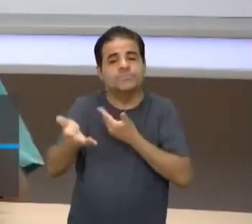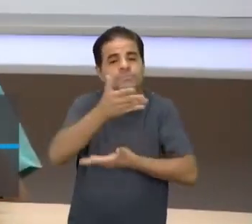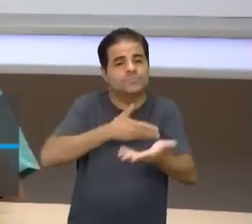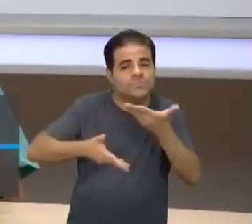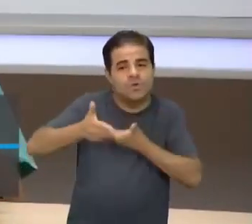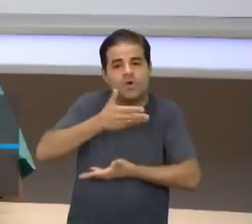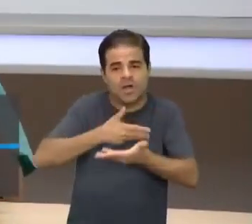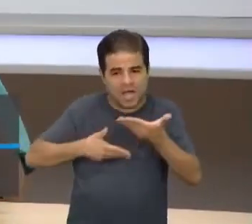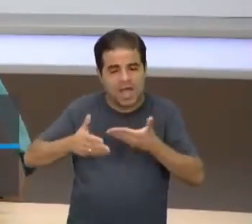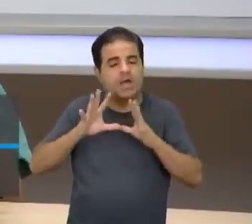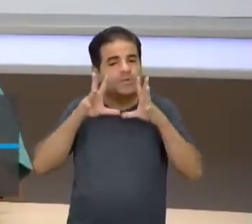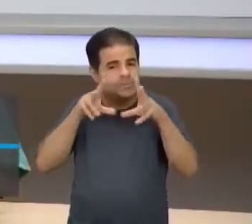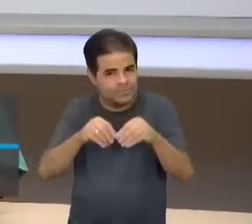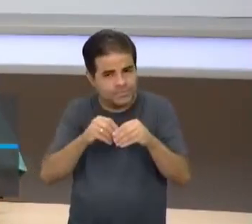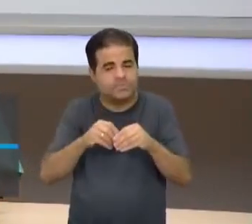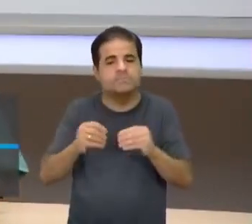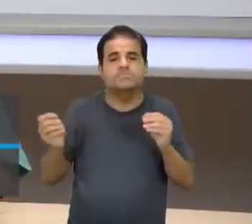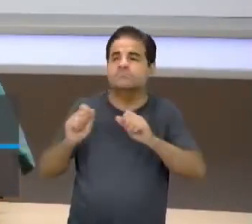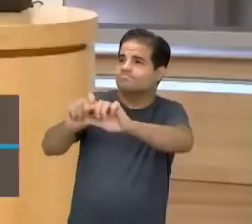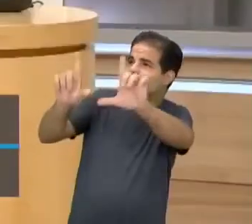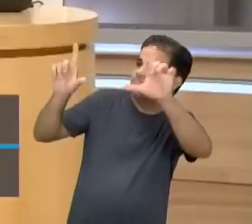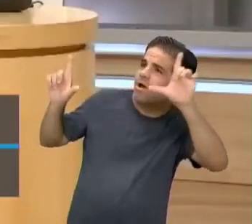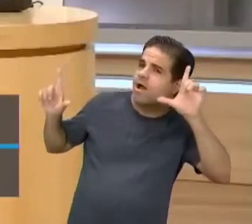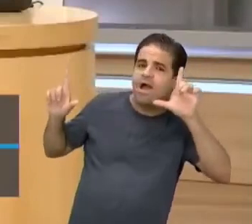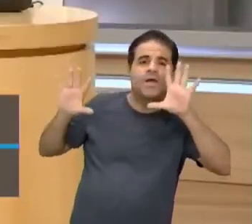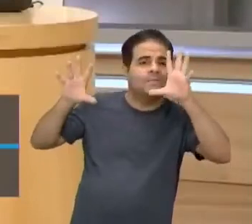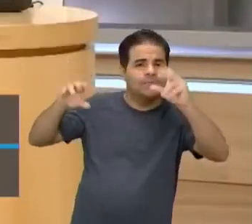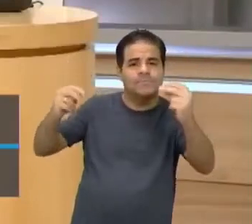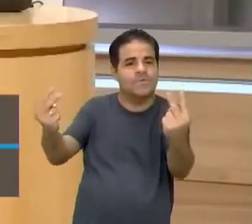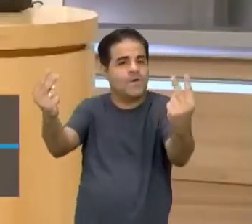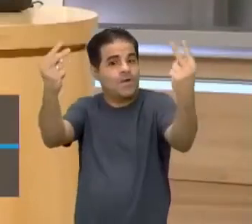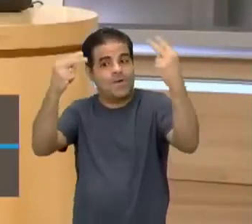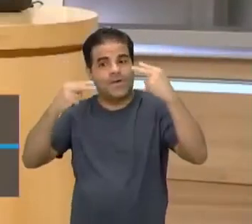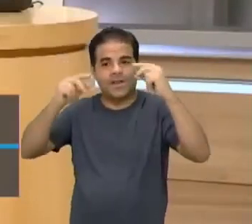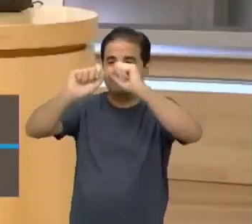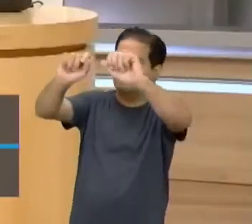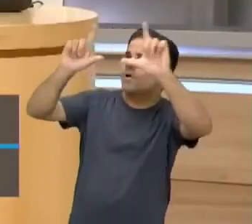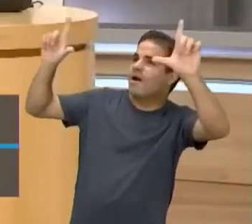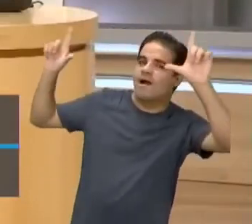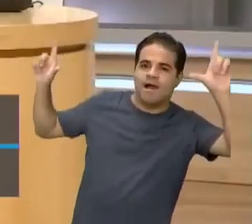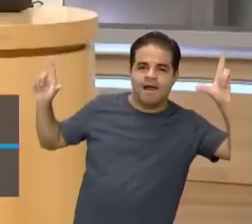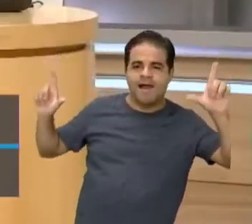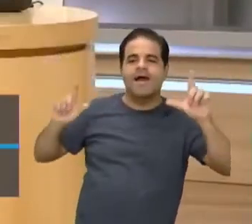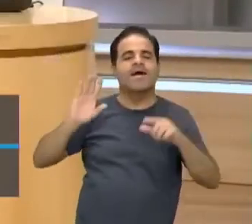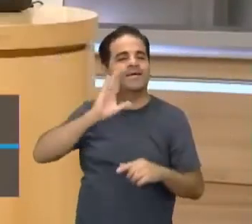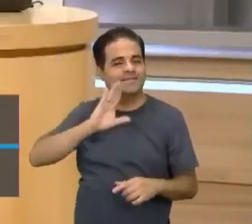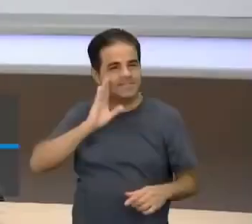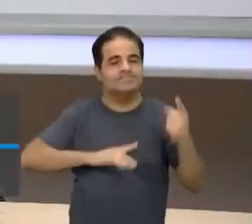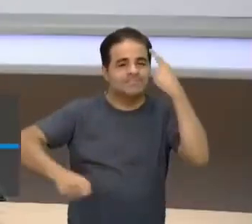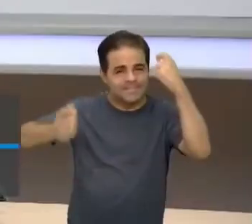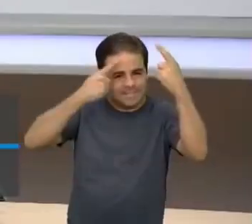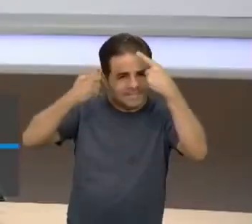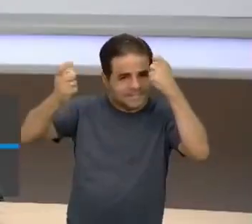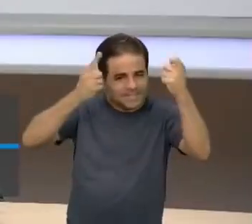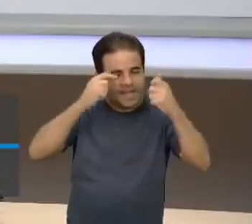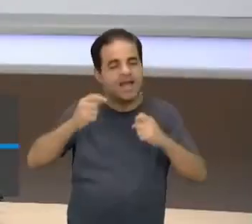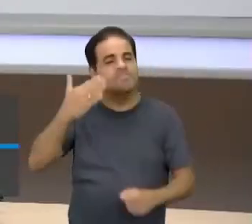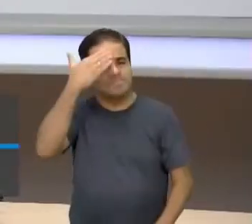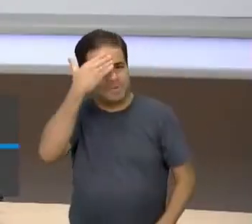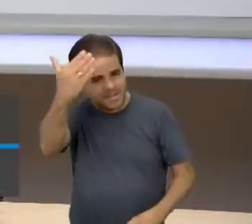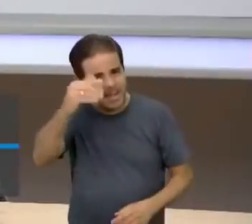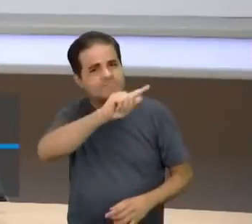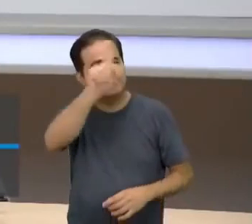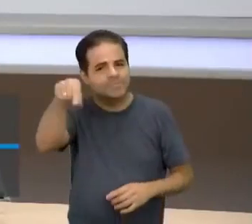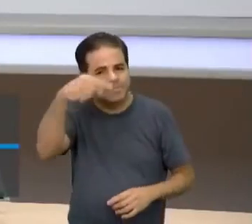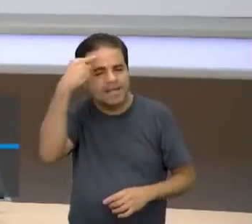todos, puseram num telão e tá todo mundo assistindo a gente pelo telão. Então, boa criatividade, gente, muito obrigado por